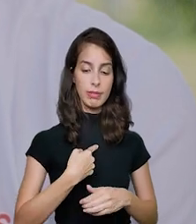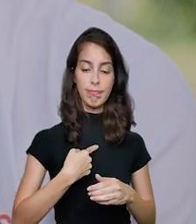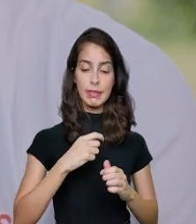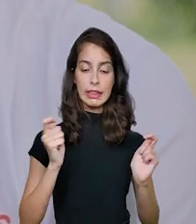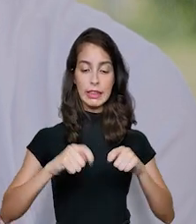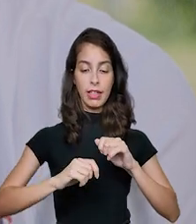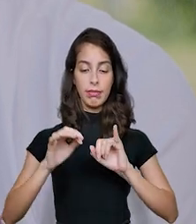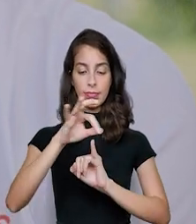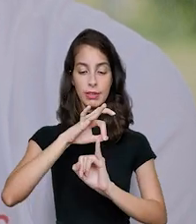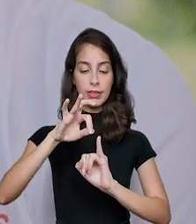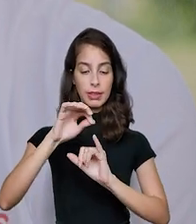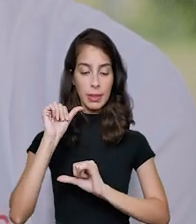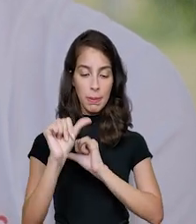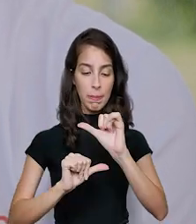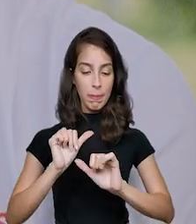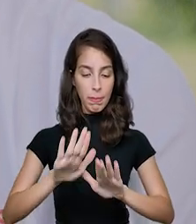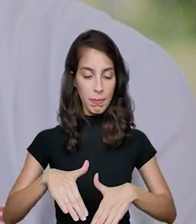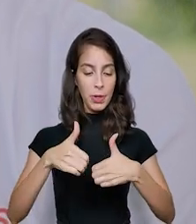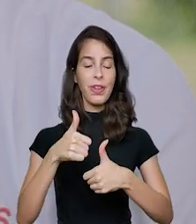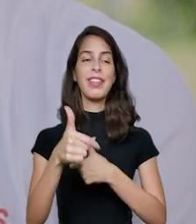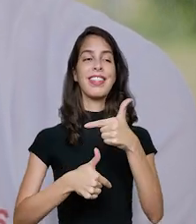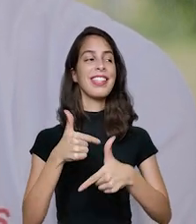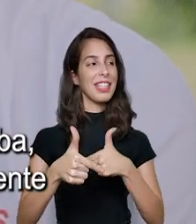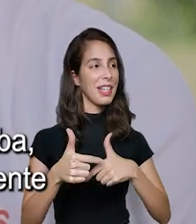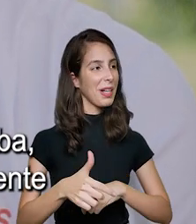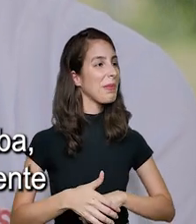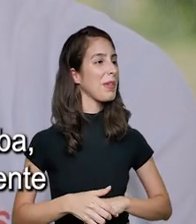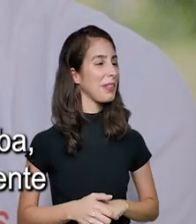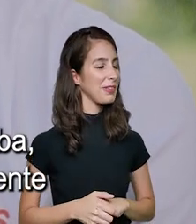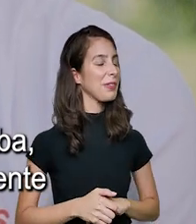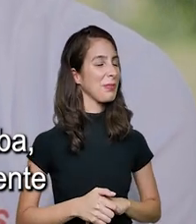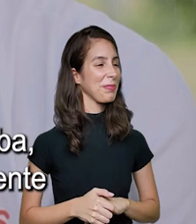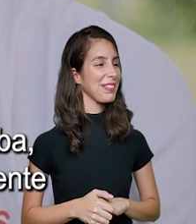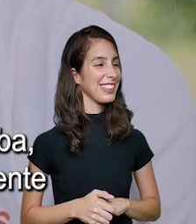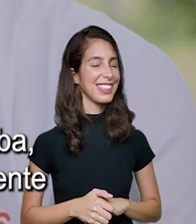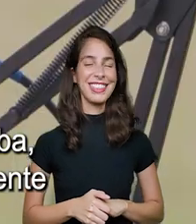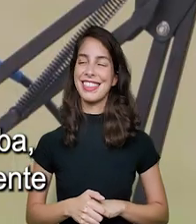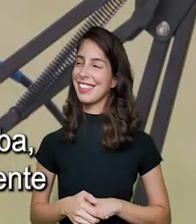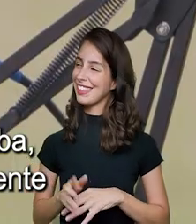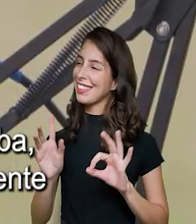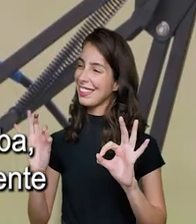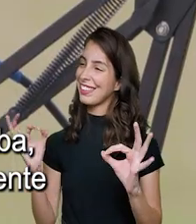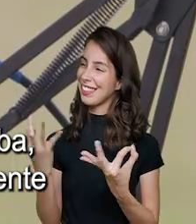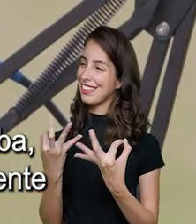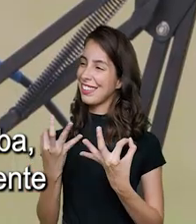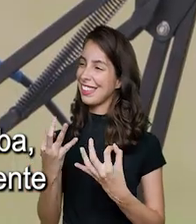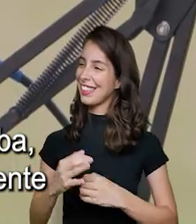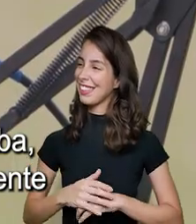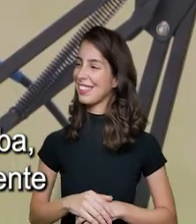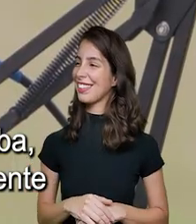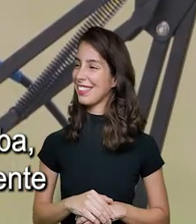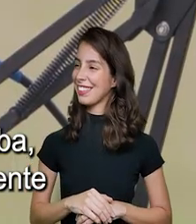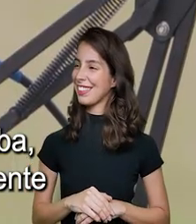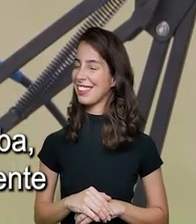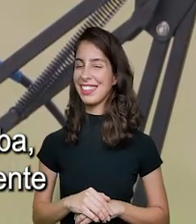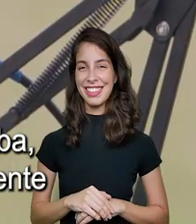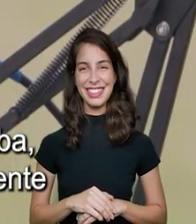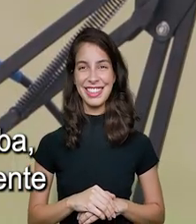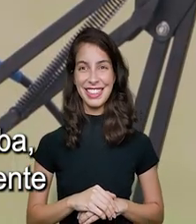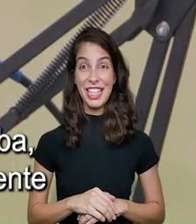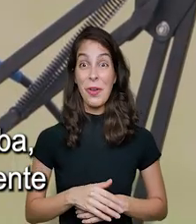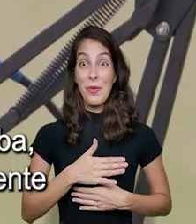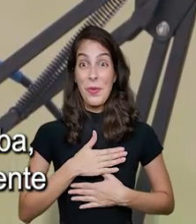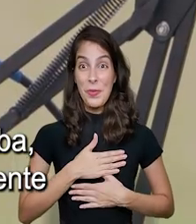melhor né fazer mais melhor pros nossos servidores para nossos estudantes perfeito é isso